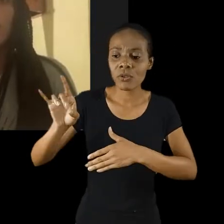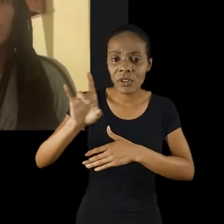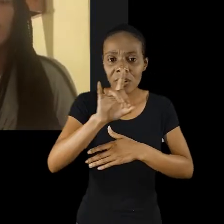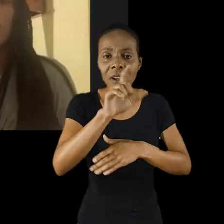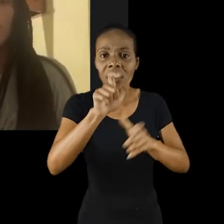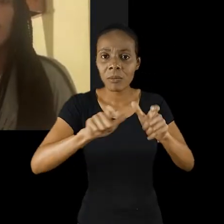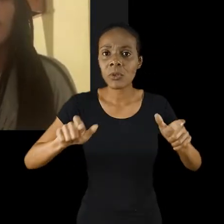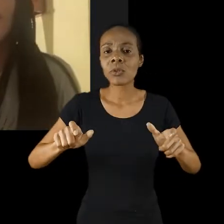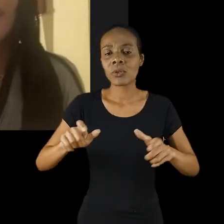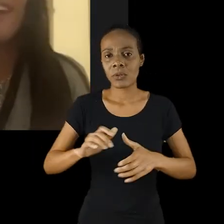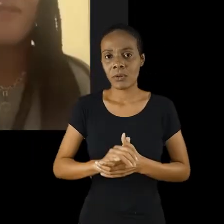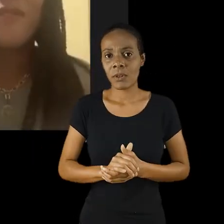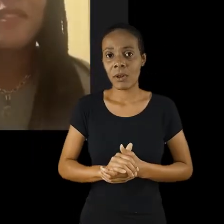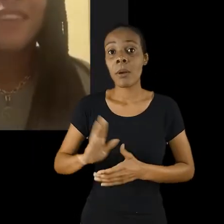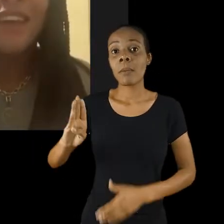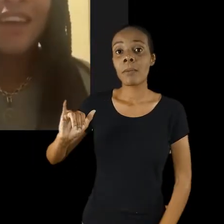acho que retornou.